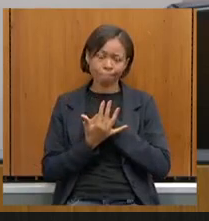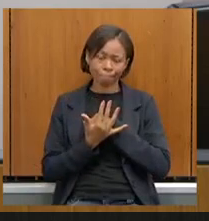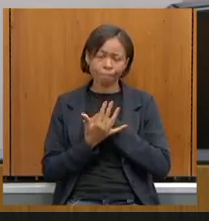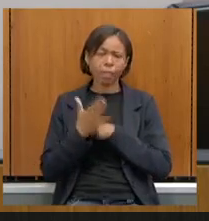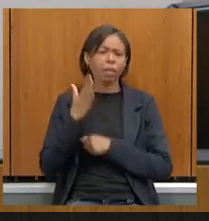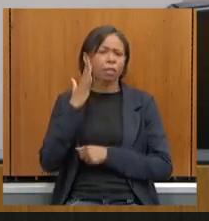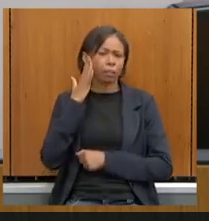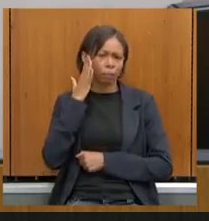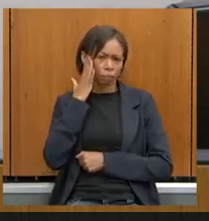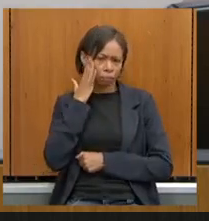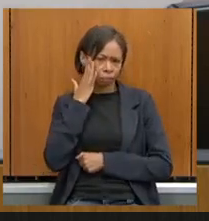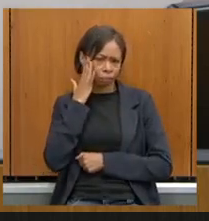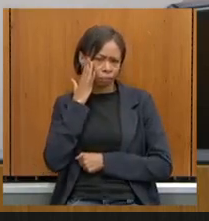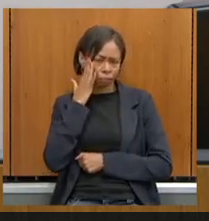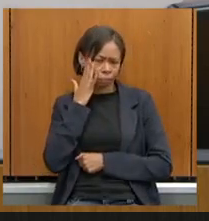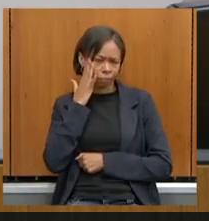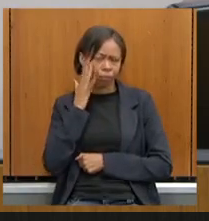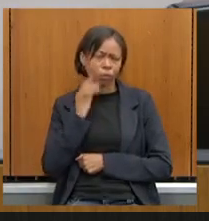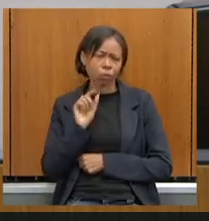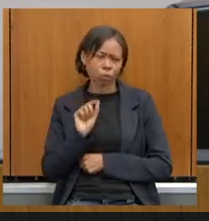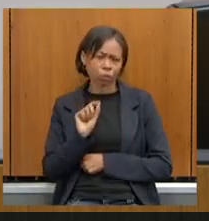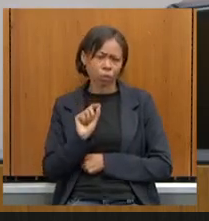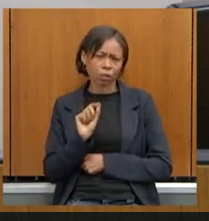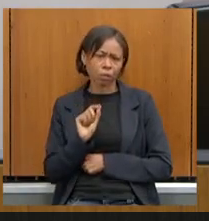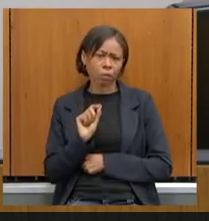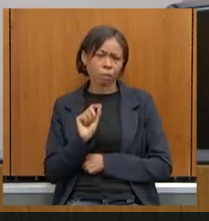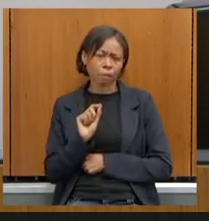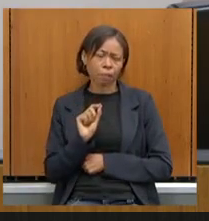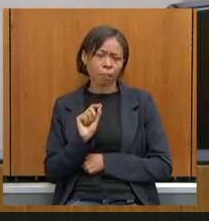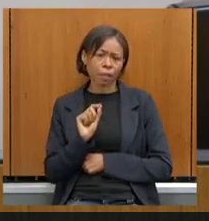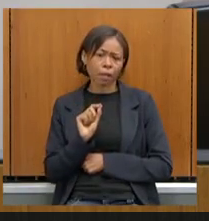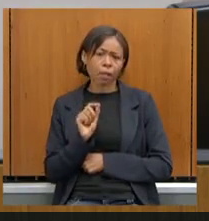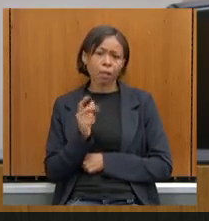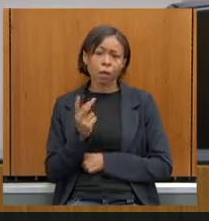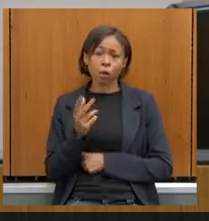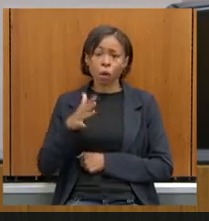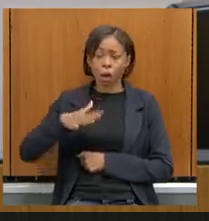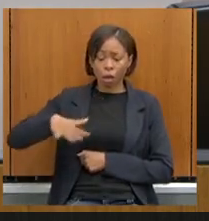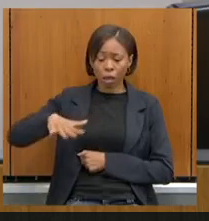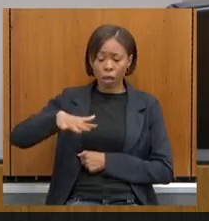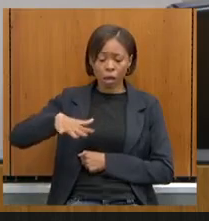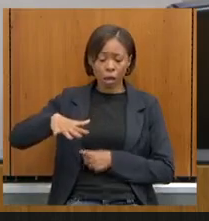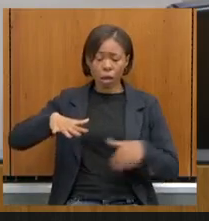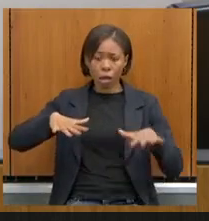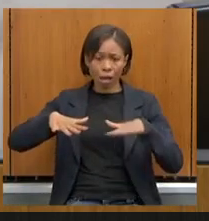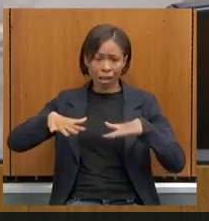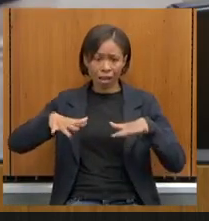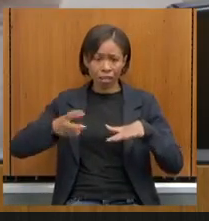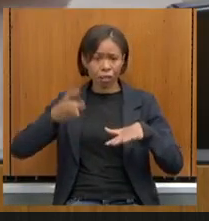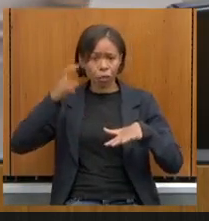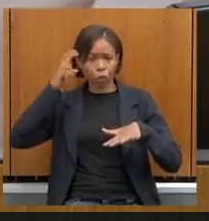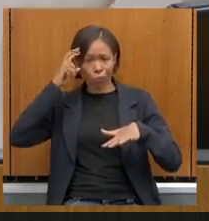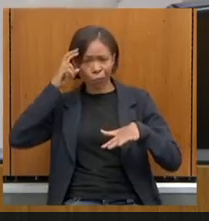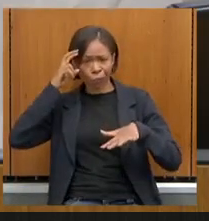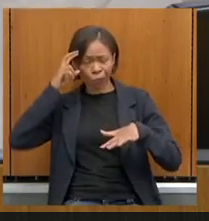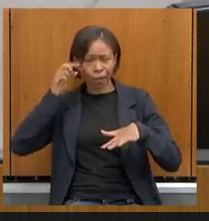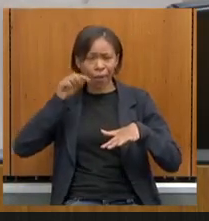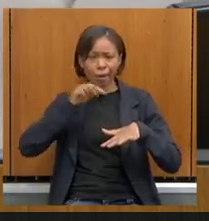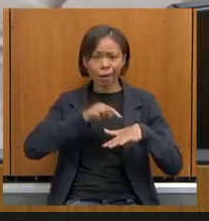também que são os dois setores e serão os últimos,